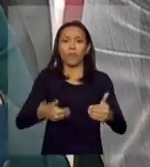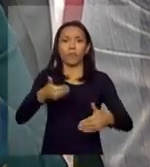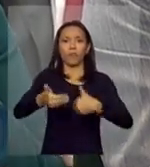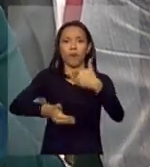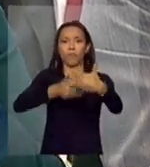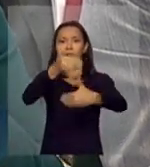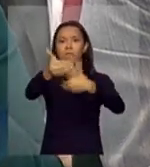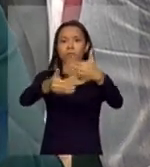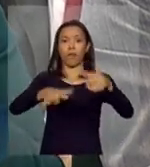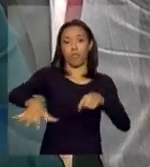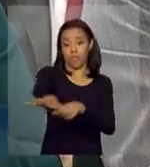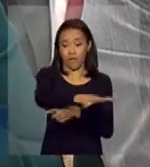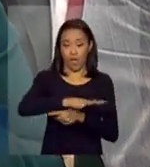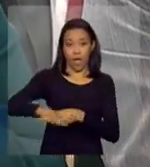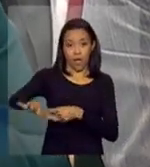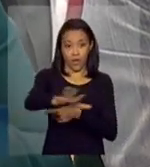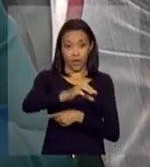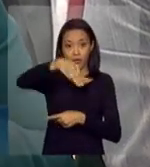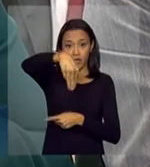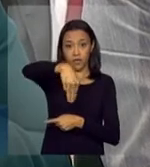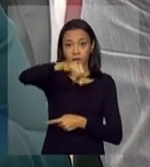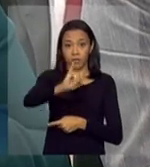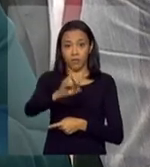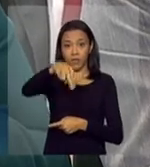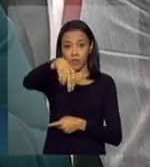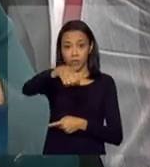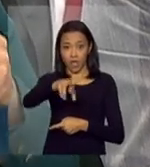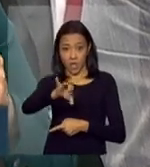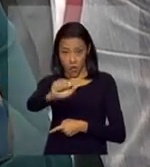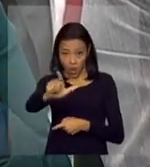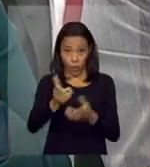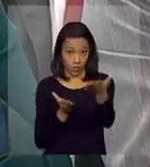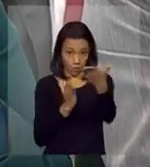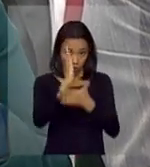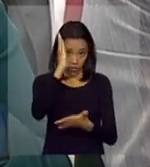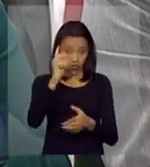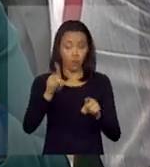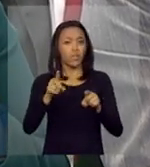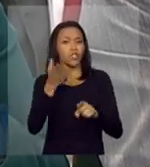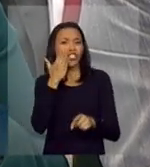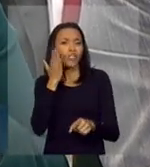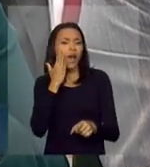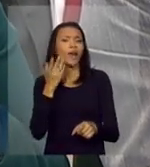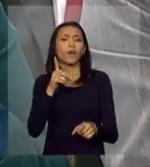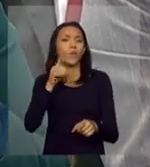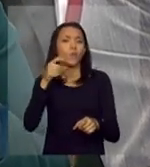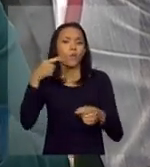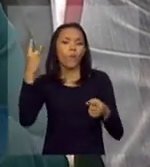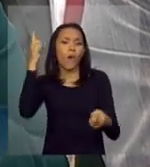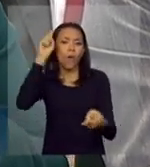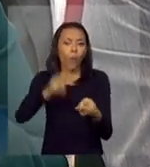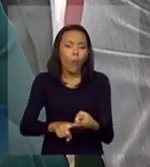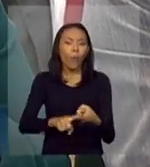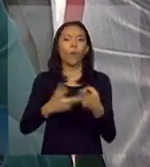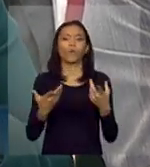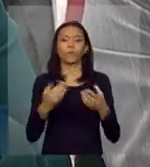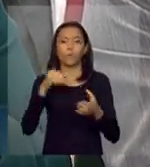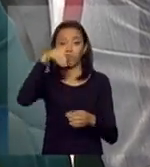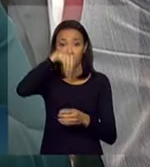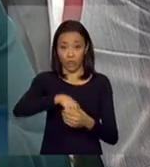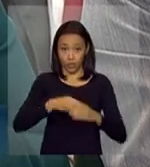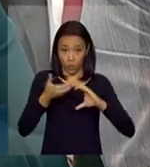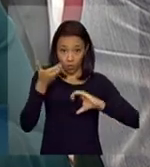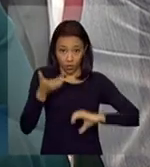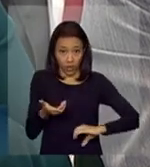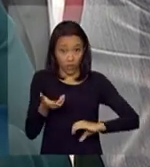aprovação desse novo marco regulatório e se já tem uma expectativa de votação, se já há um acordo com o Congresso e se